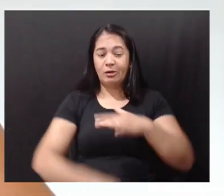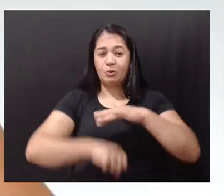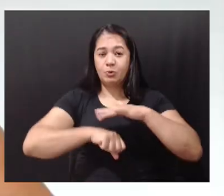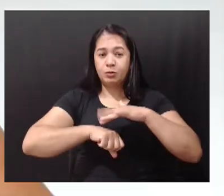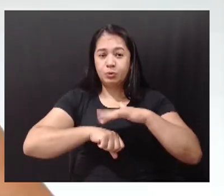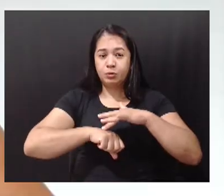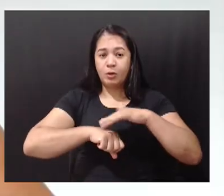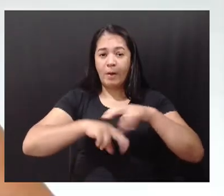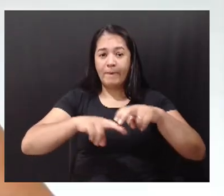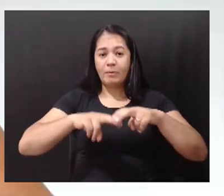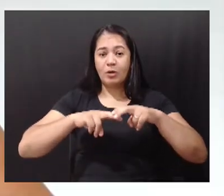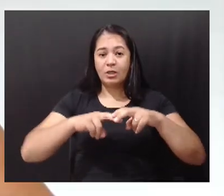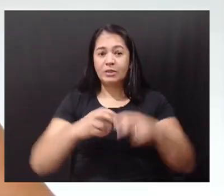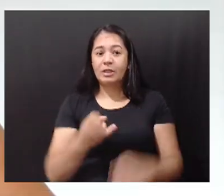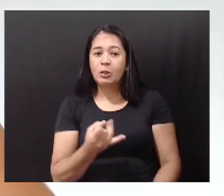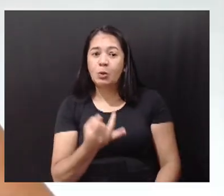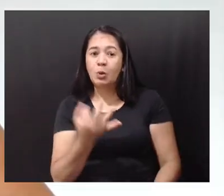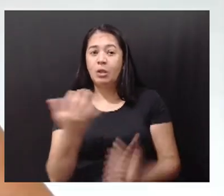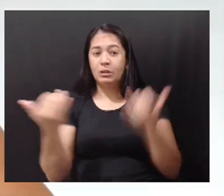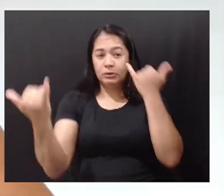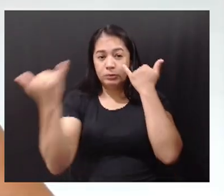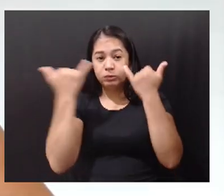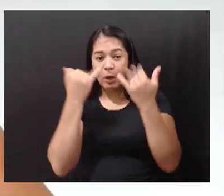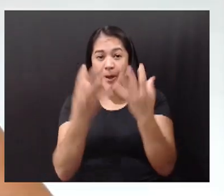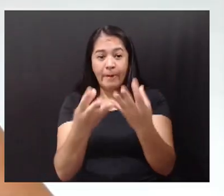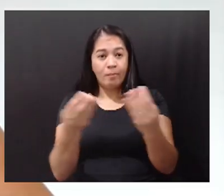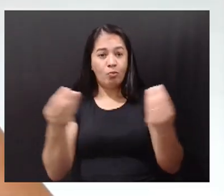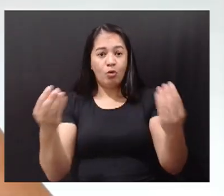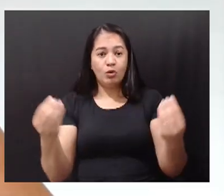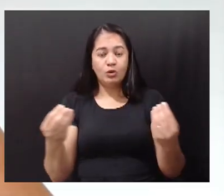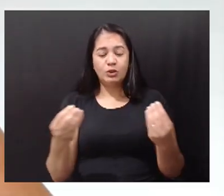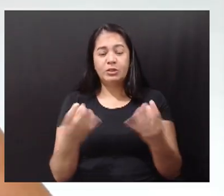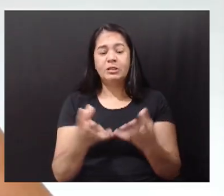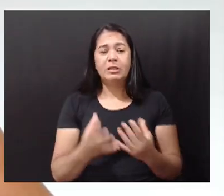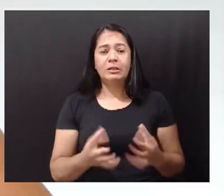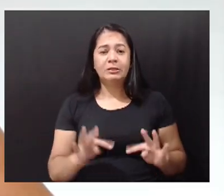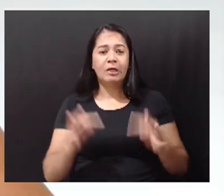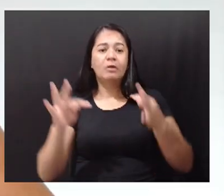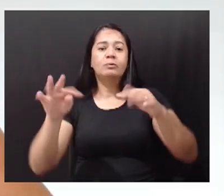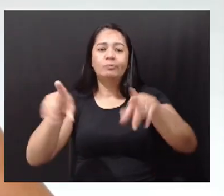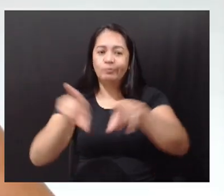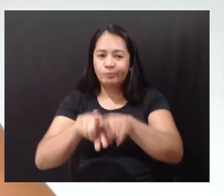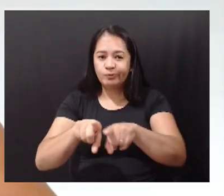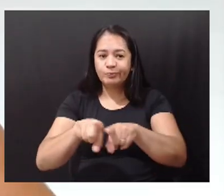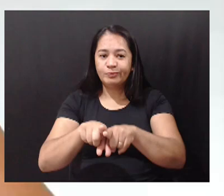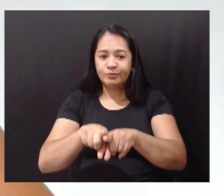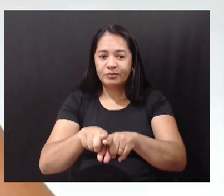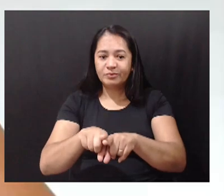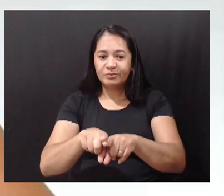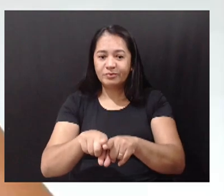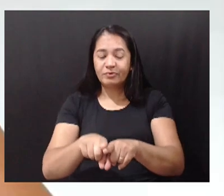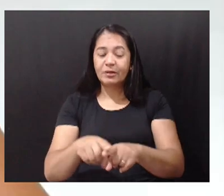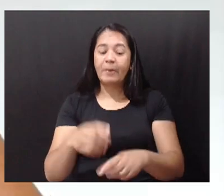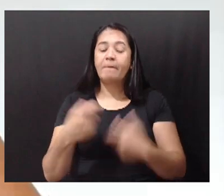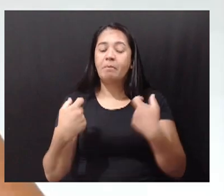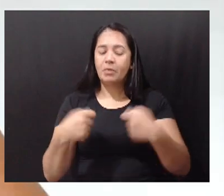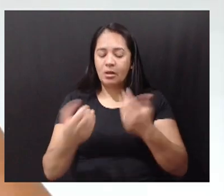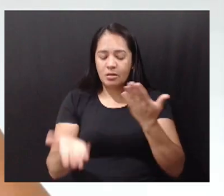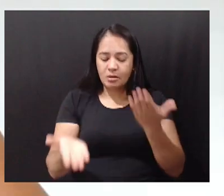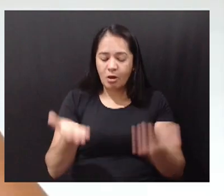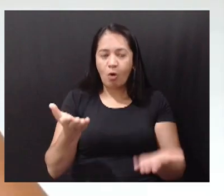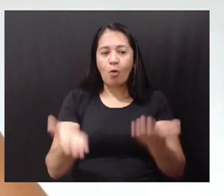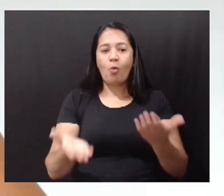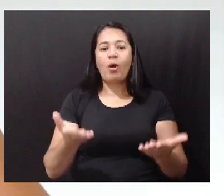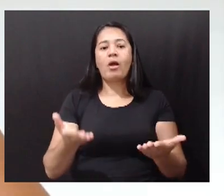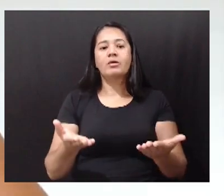de informações, pelo excesso da tecnologia, que realmente, se não houver esse equilíbrio para lidar com esses